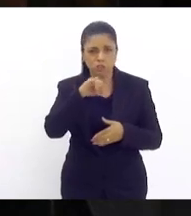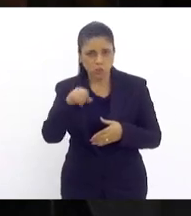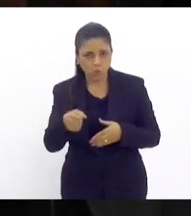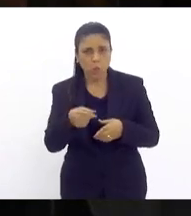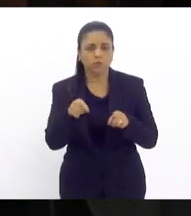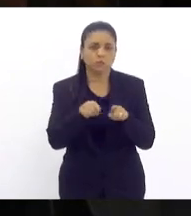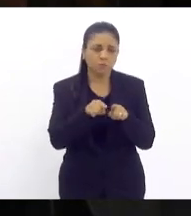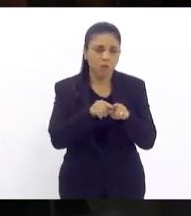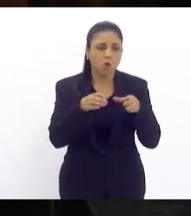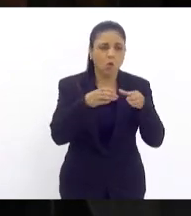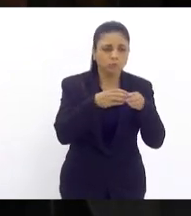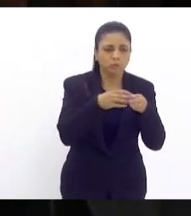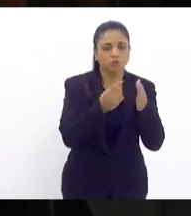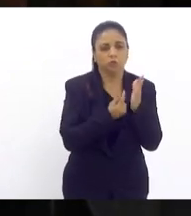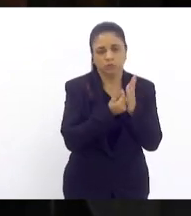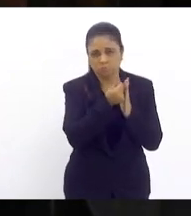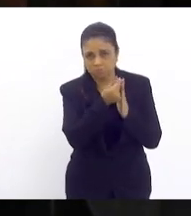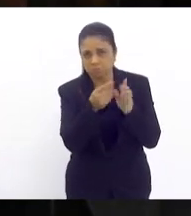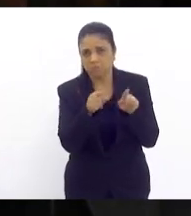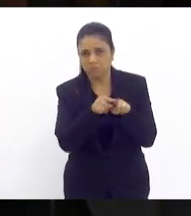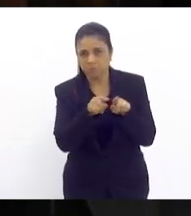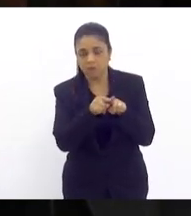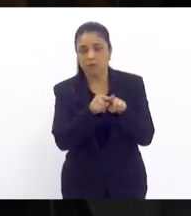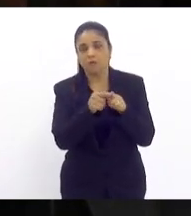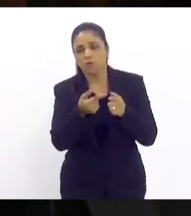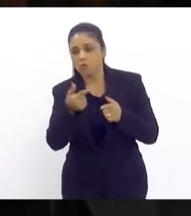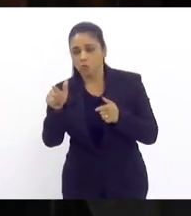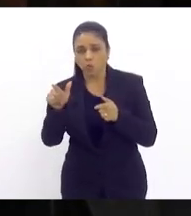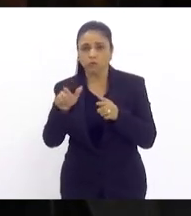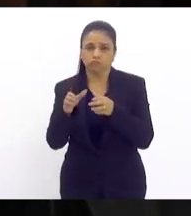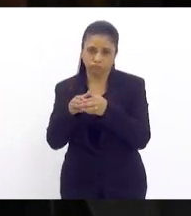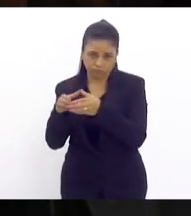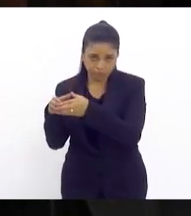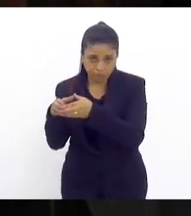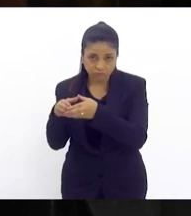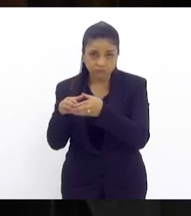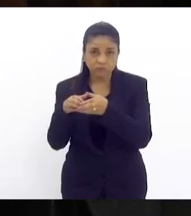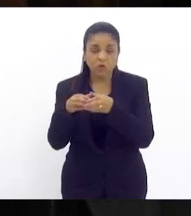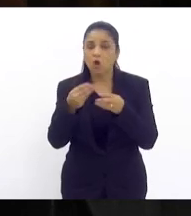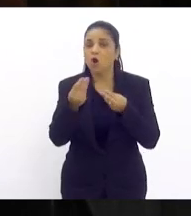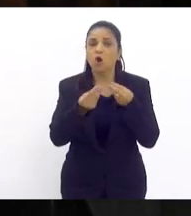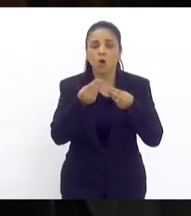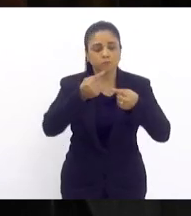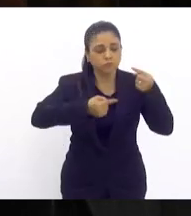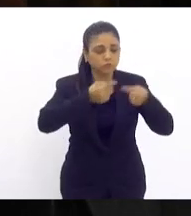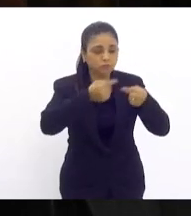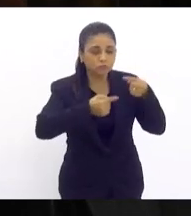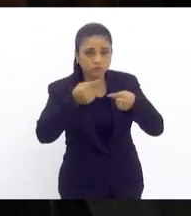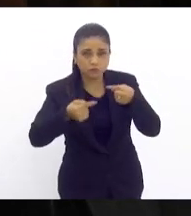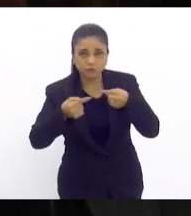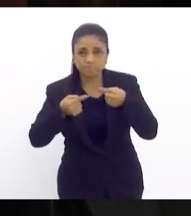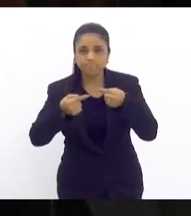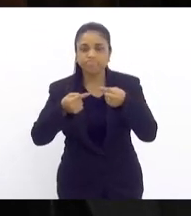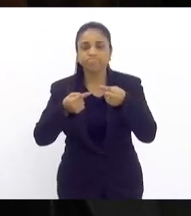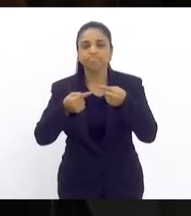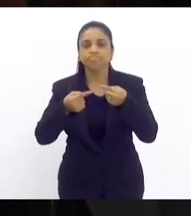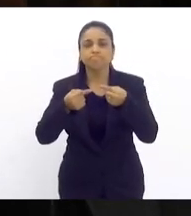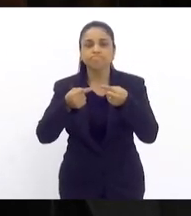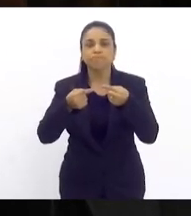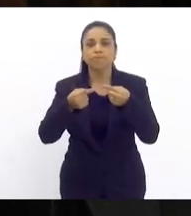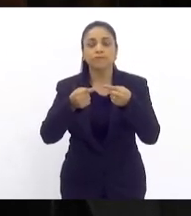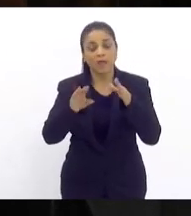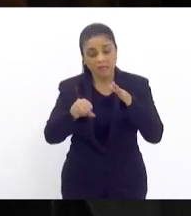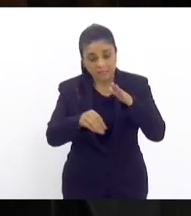orçamento com outras comissões para a gente tentar chegar num consenso aqui de como é fazer com que essas essas